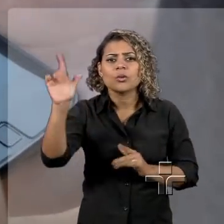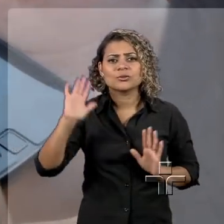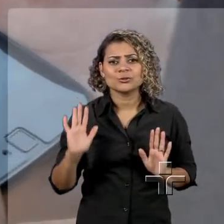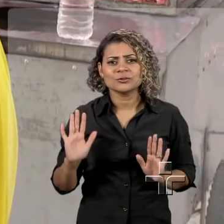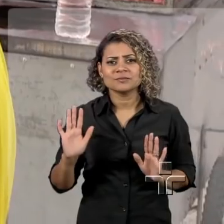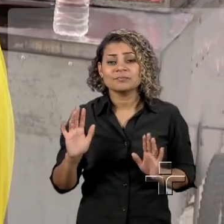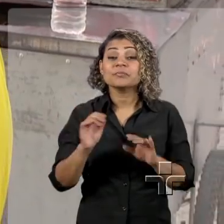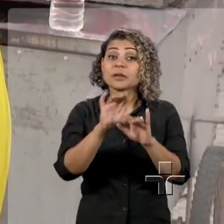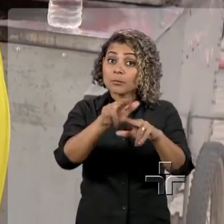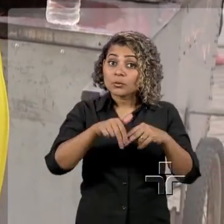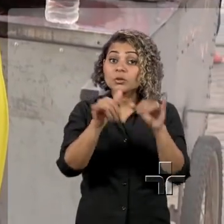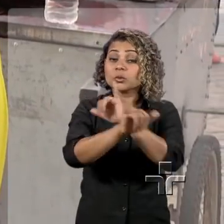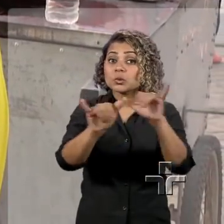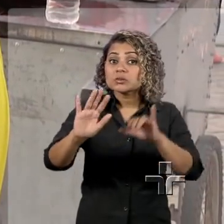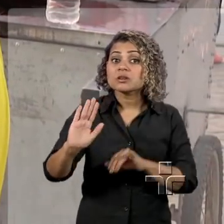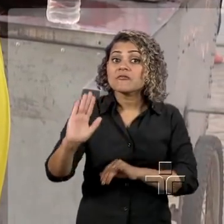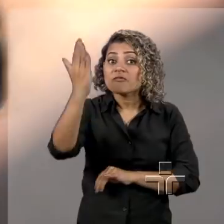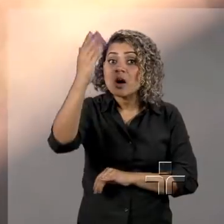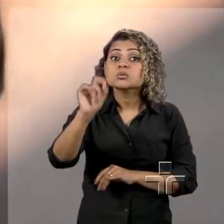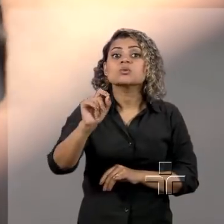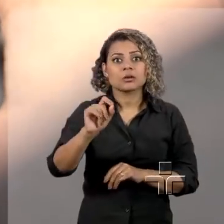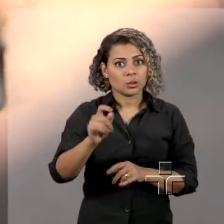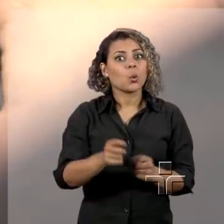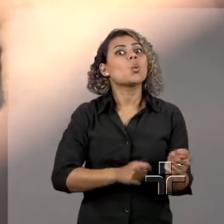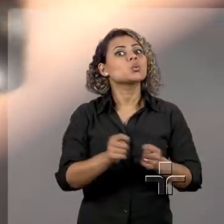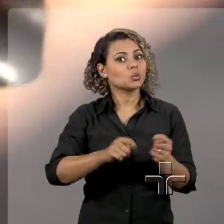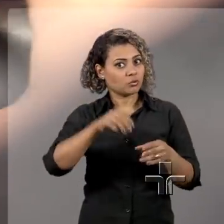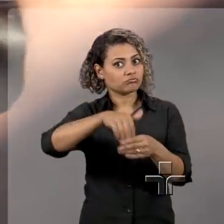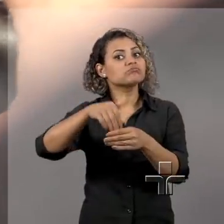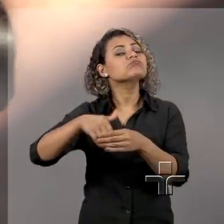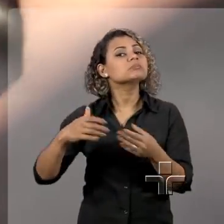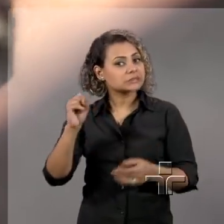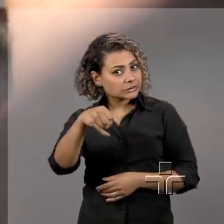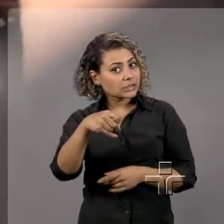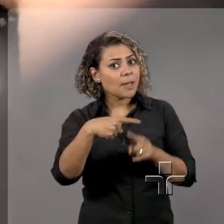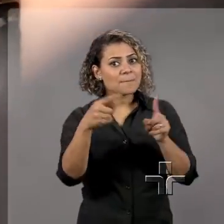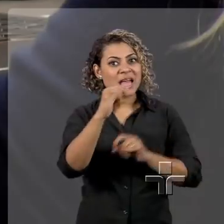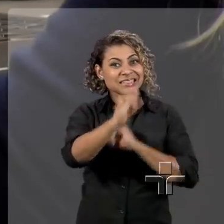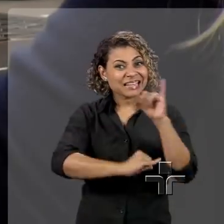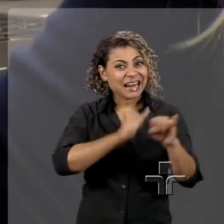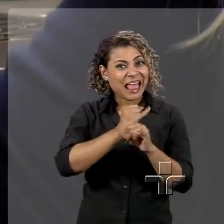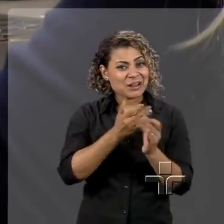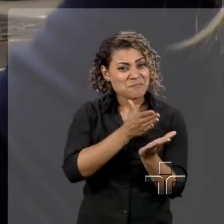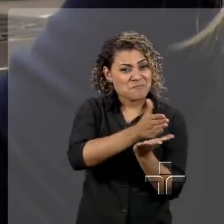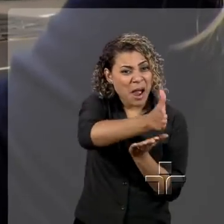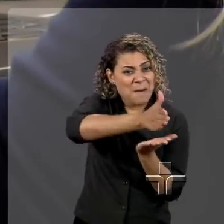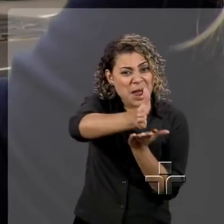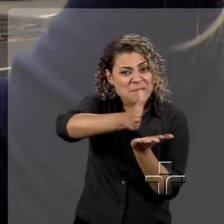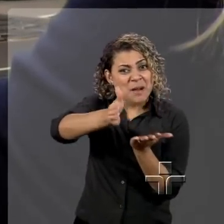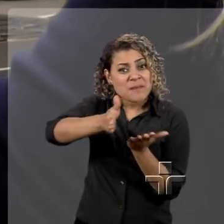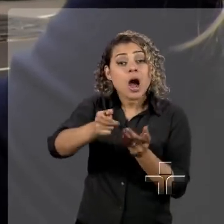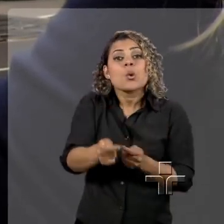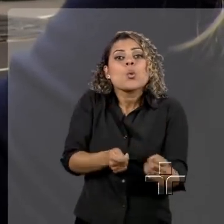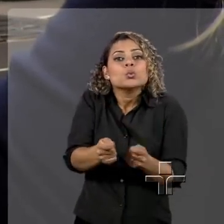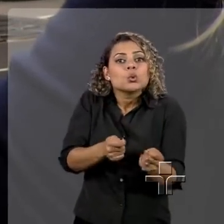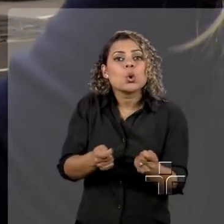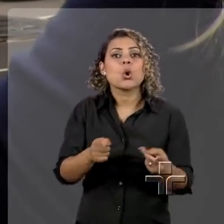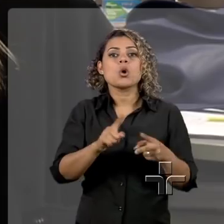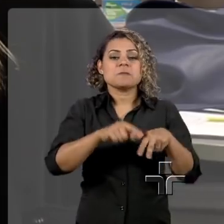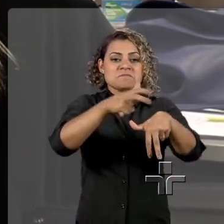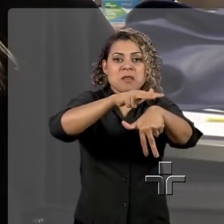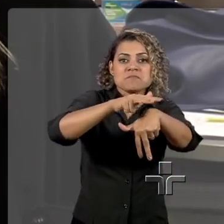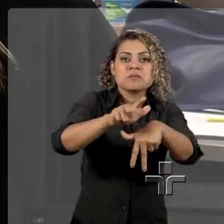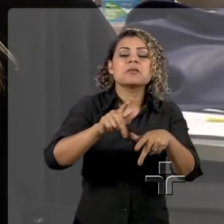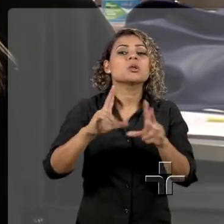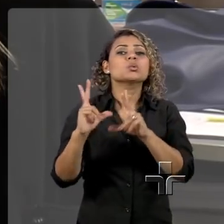notícias falsas dominaram o debate eleitoral. Mas os problemas no mundo virtual vão muito além. A manipulação do comportamento dos usuários